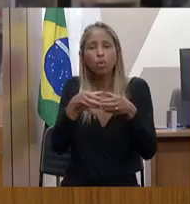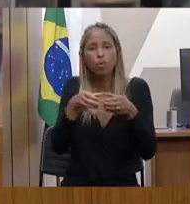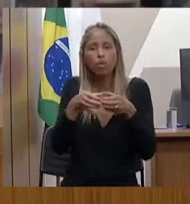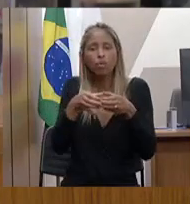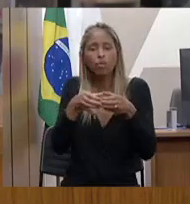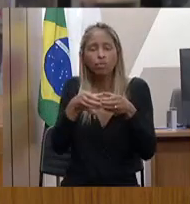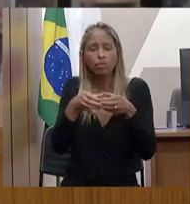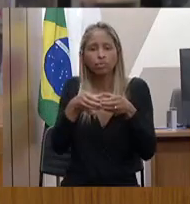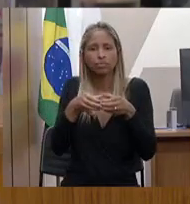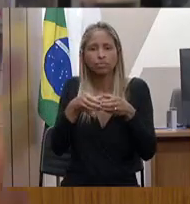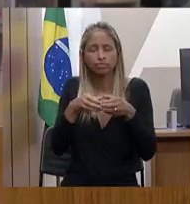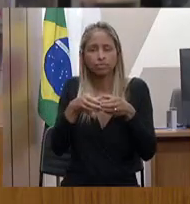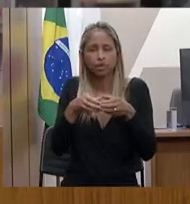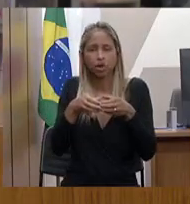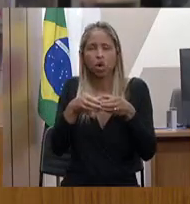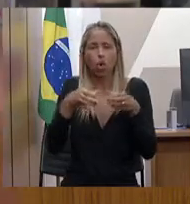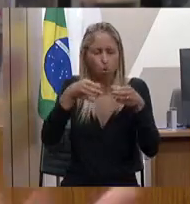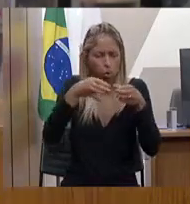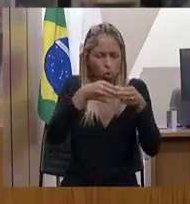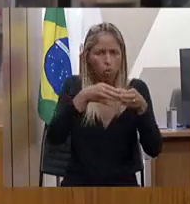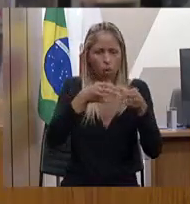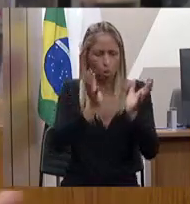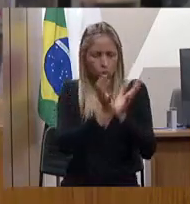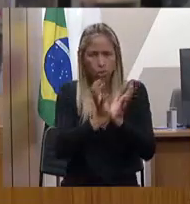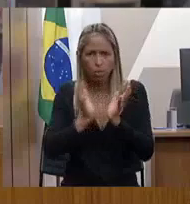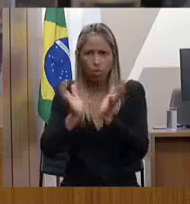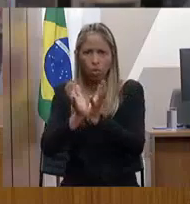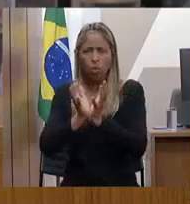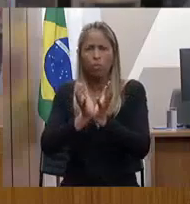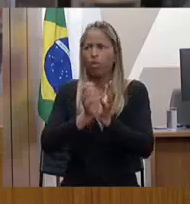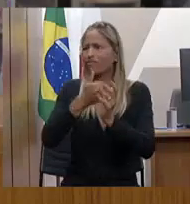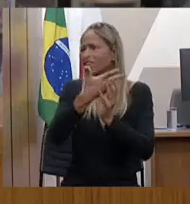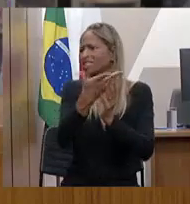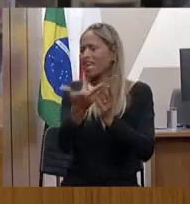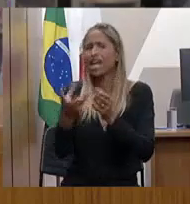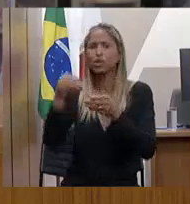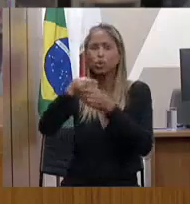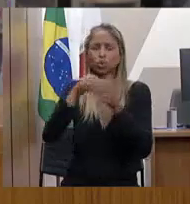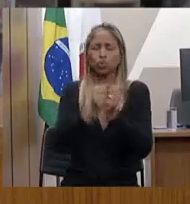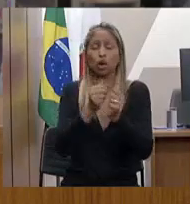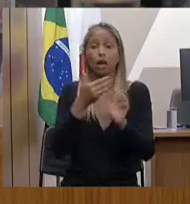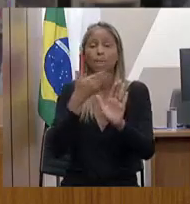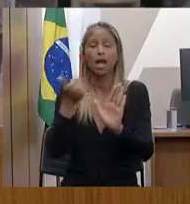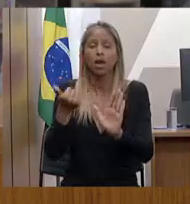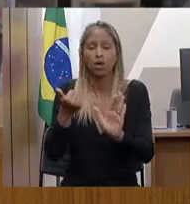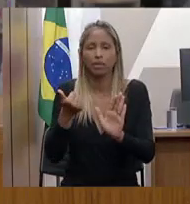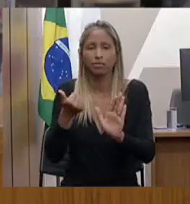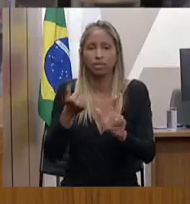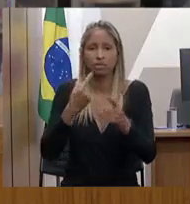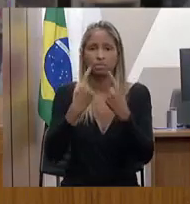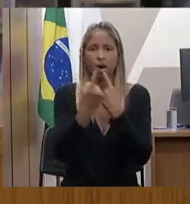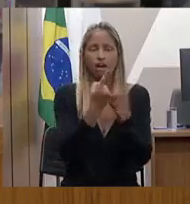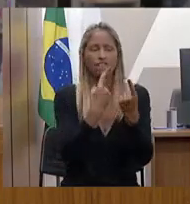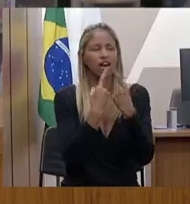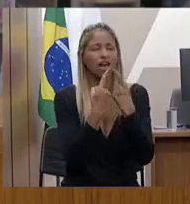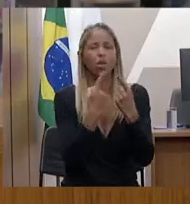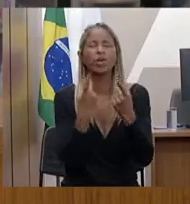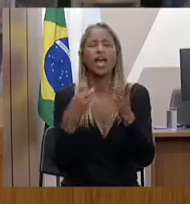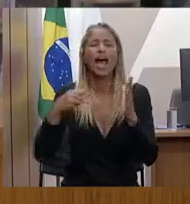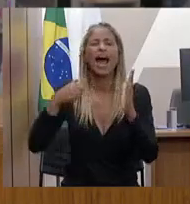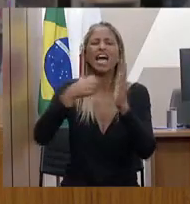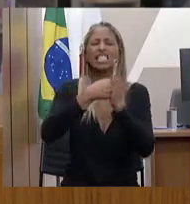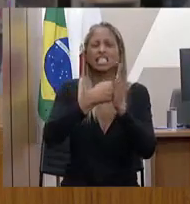intercessorial comissão grupo nome e aí achar melhor que começa a discutir o que que é acidente